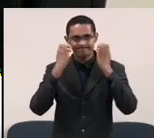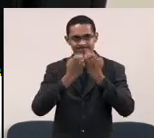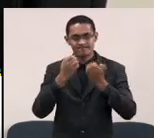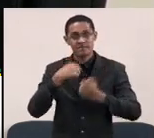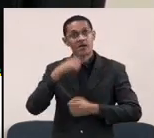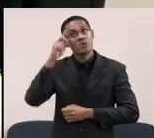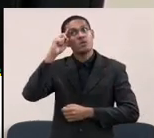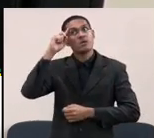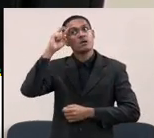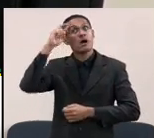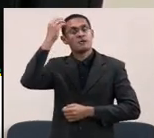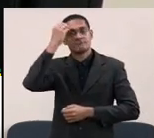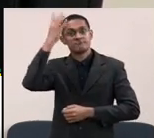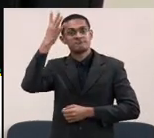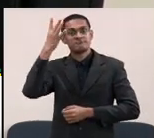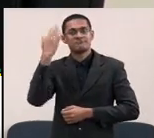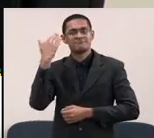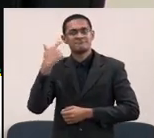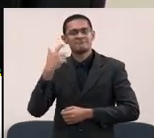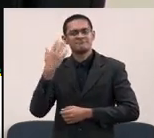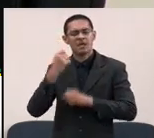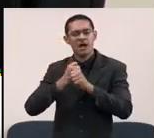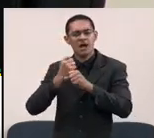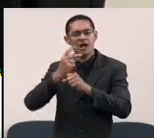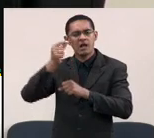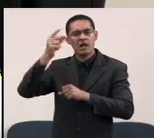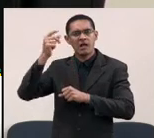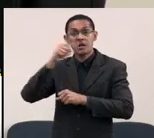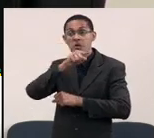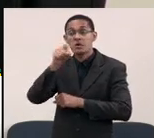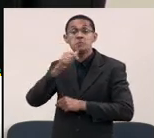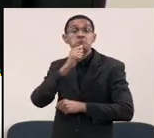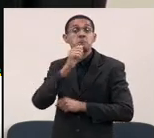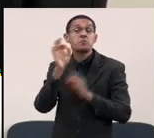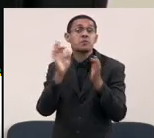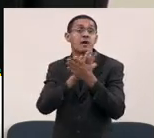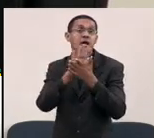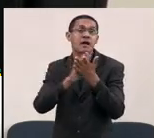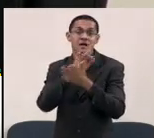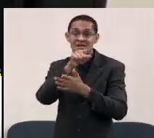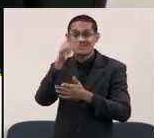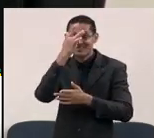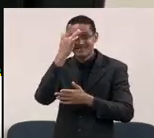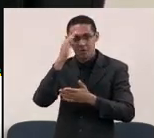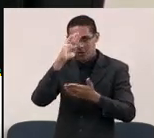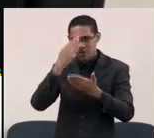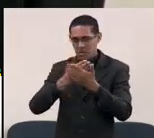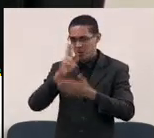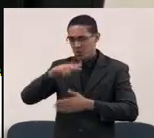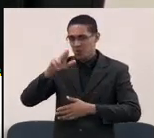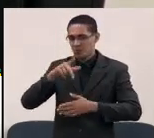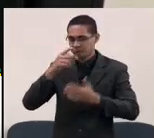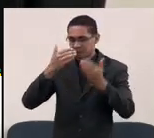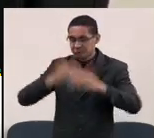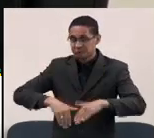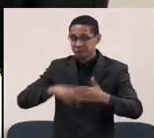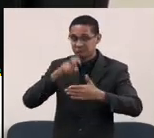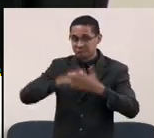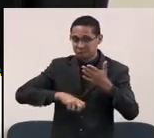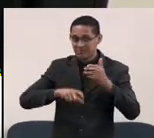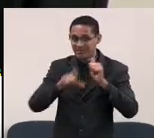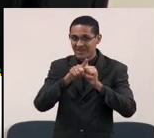da LAP, ninguém acreditava que ia sair. Está aí, edital na rua, com prazo de inscrição aberto.